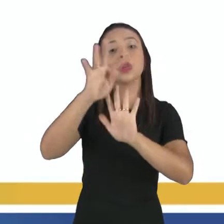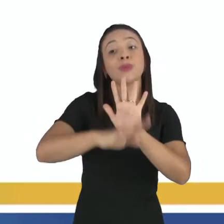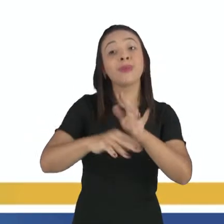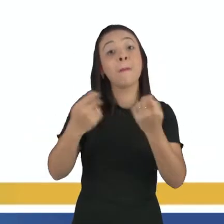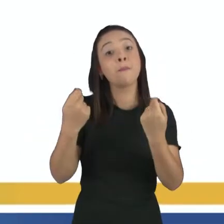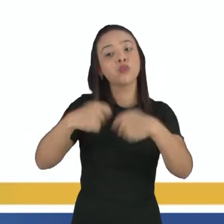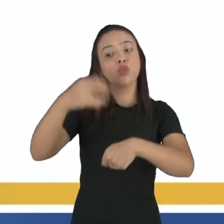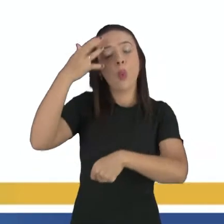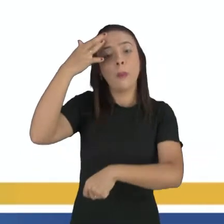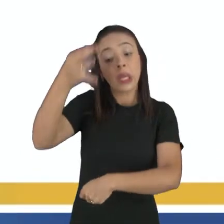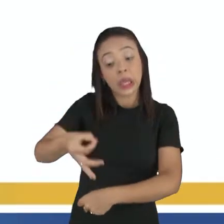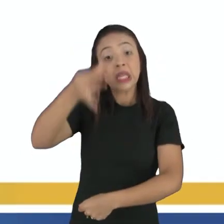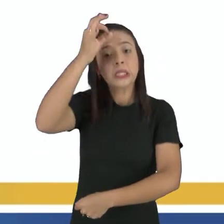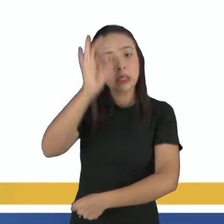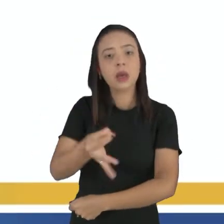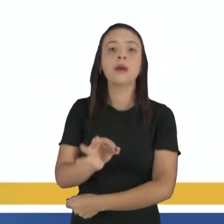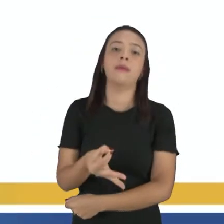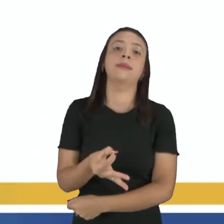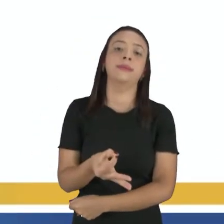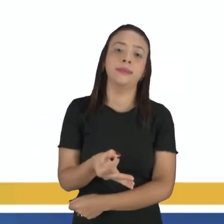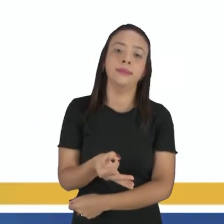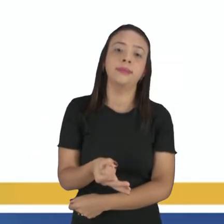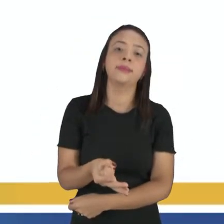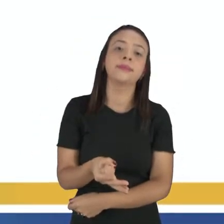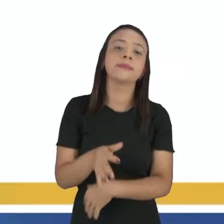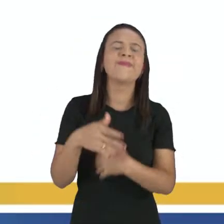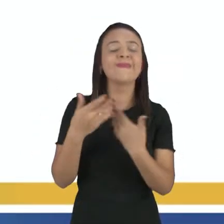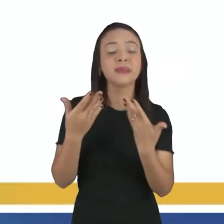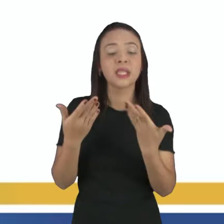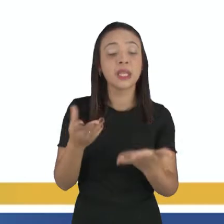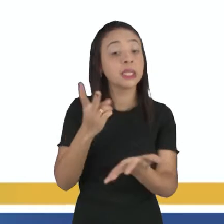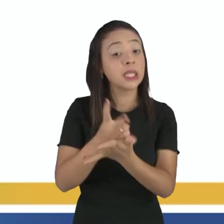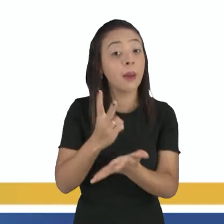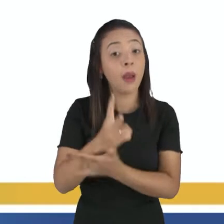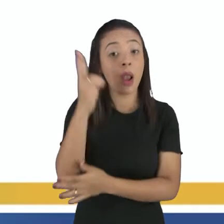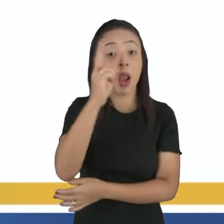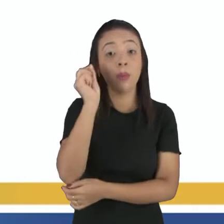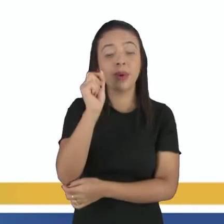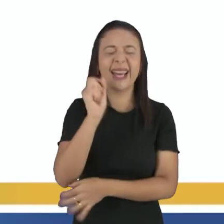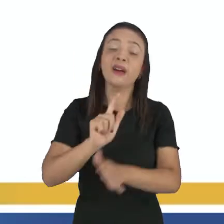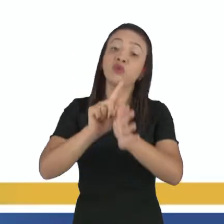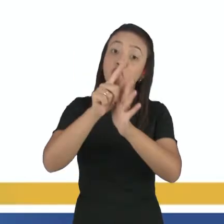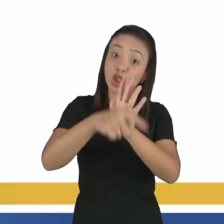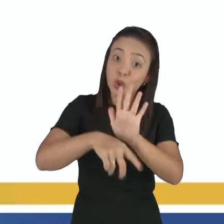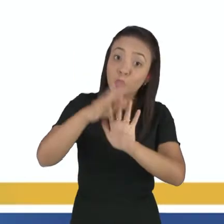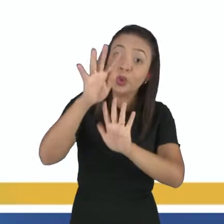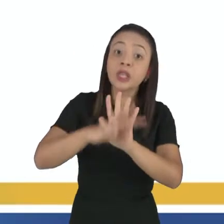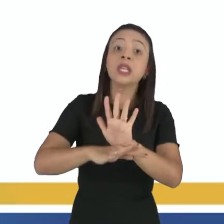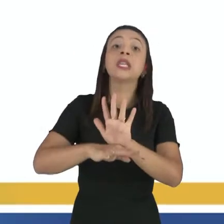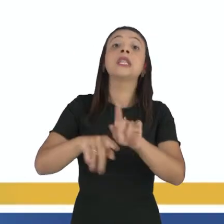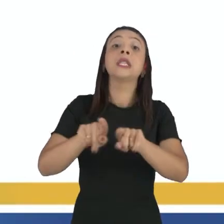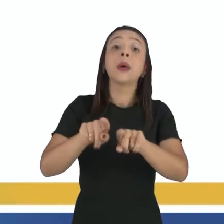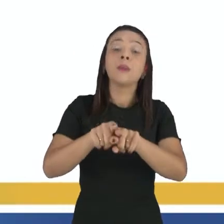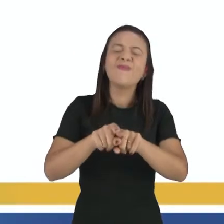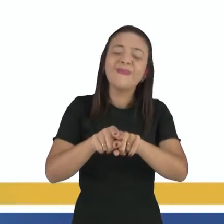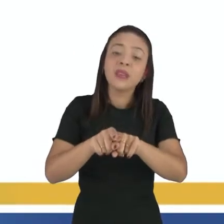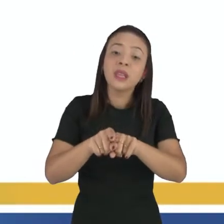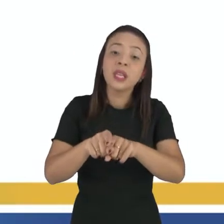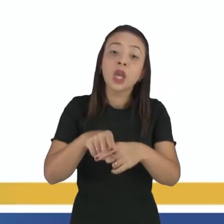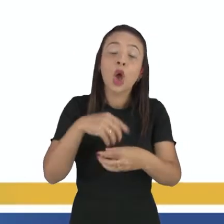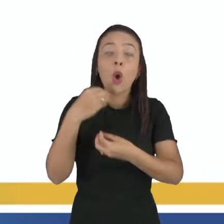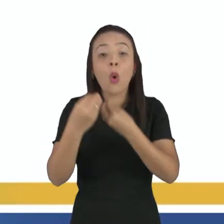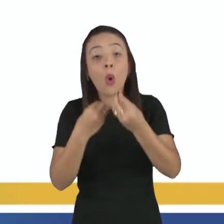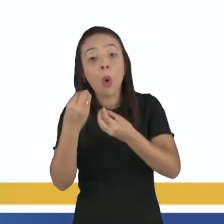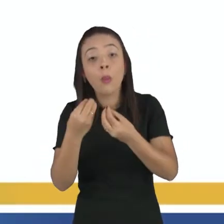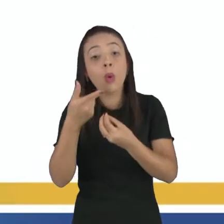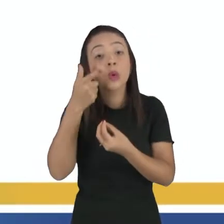interpretar da melhor forma tá E é claro sempre Considerando o gênero textual a maneira como eu